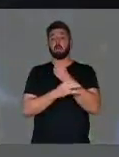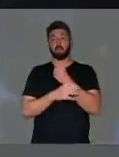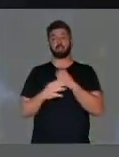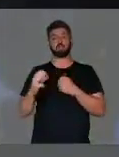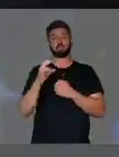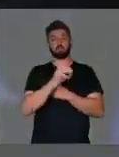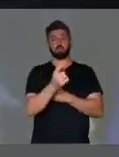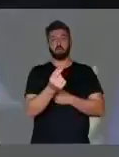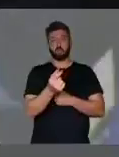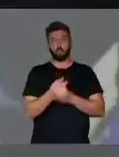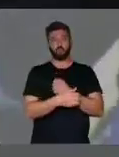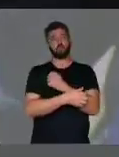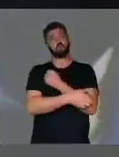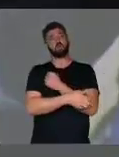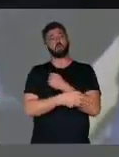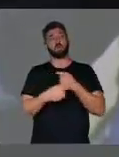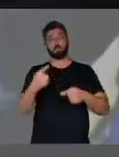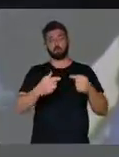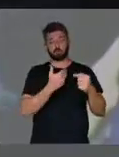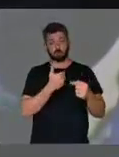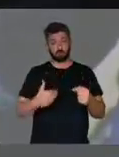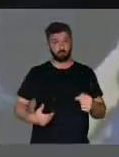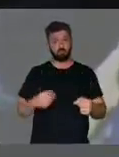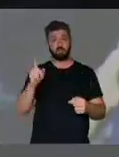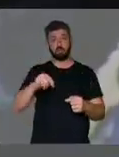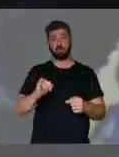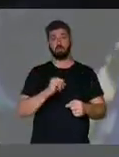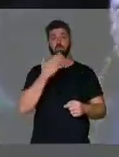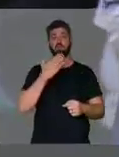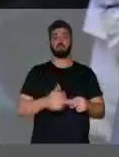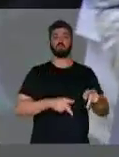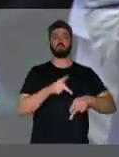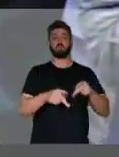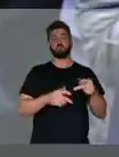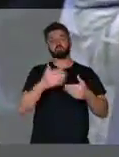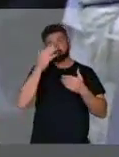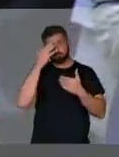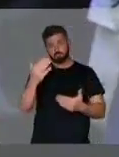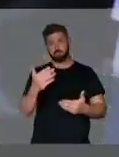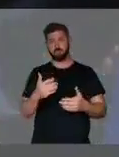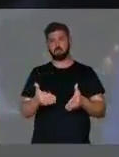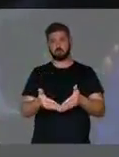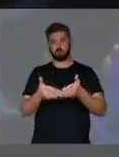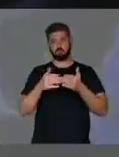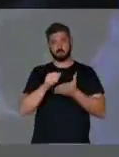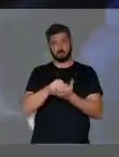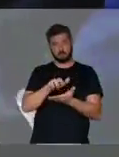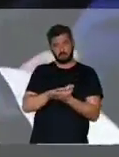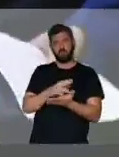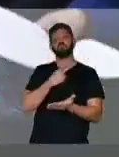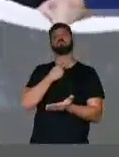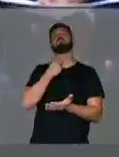é garantir essa política pública da maior importância para o povo brasileiro. Obrigado, gostaria que você registrasse a voz do Brasil.